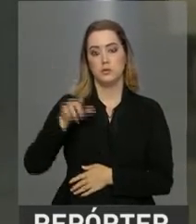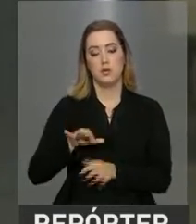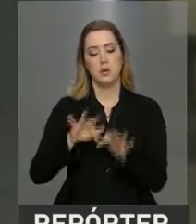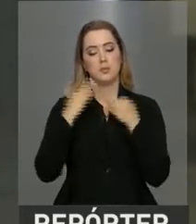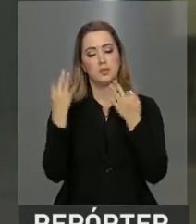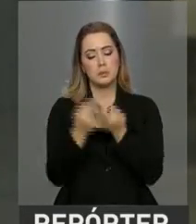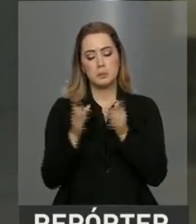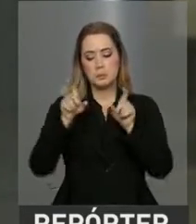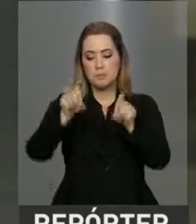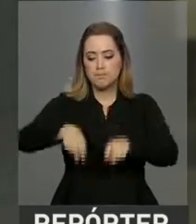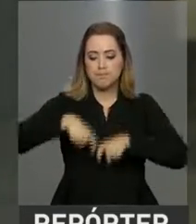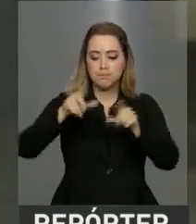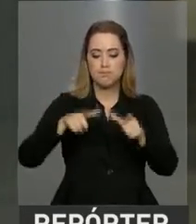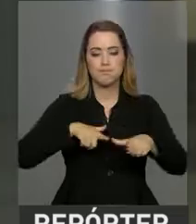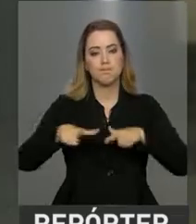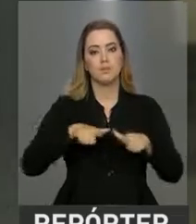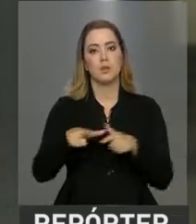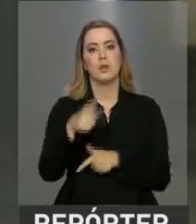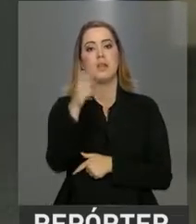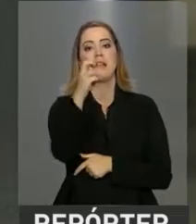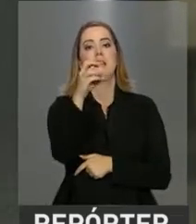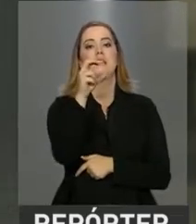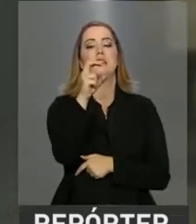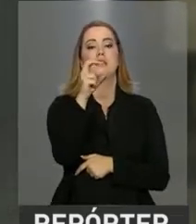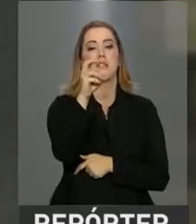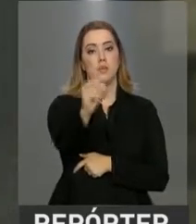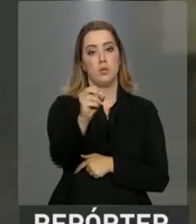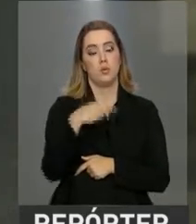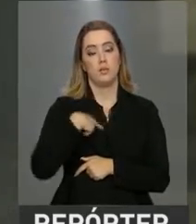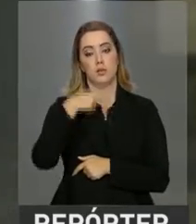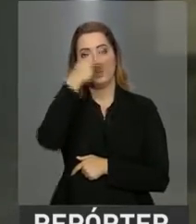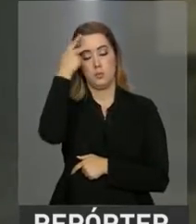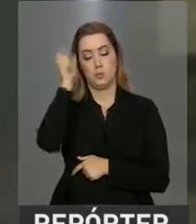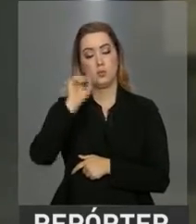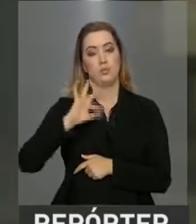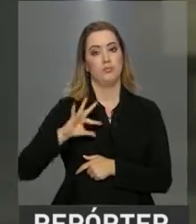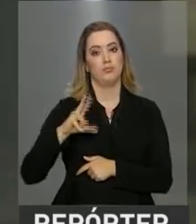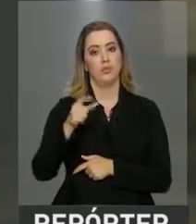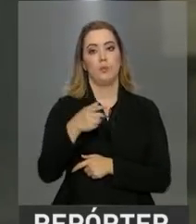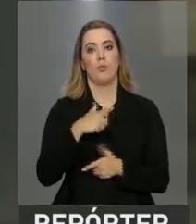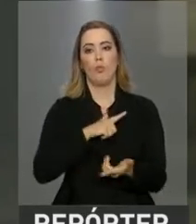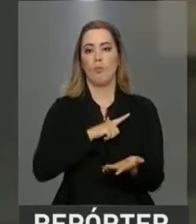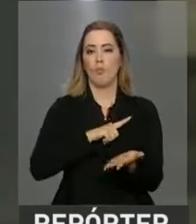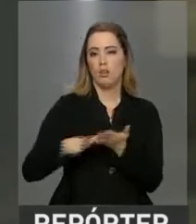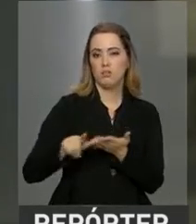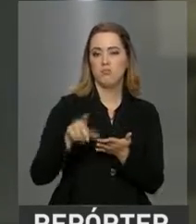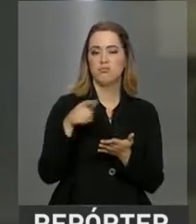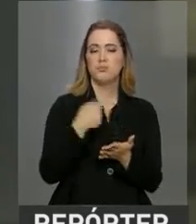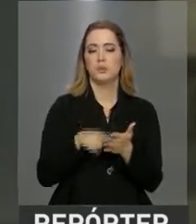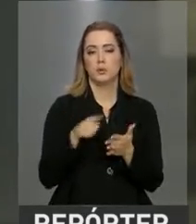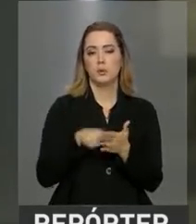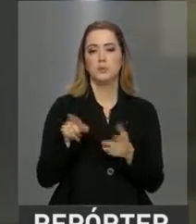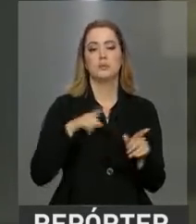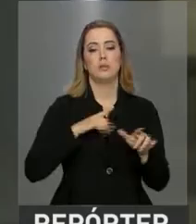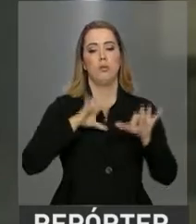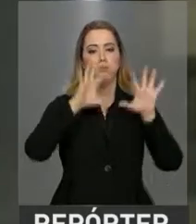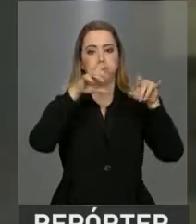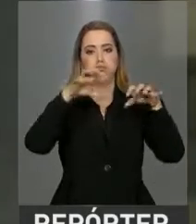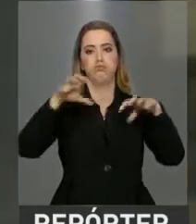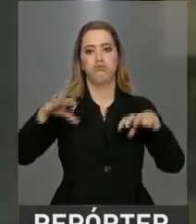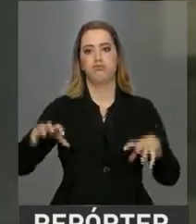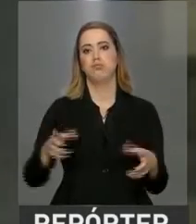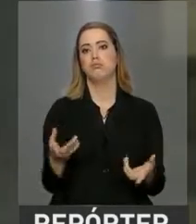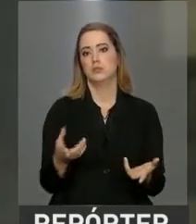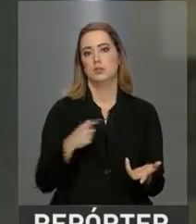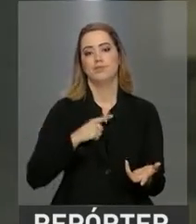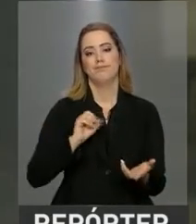que sofreram a perda de pelo menos 50% da safra devido à seca e também ao excesso de chuvas o